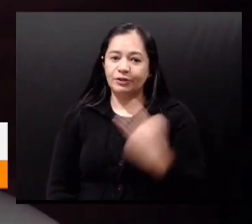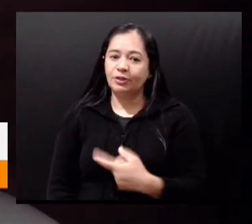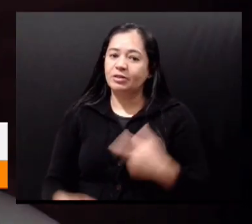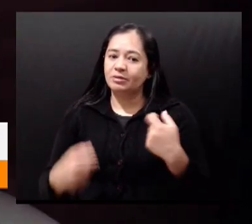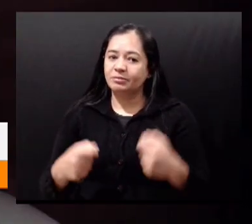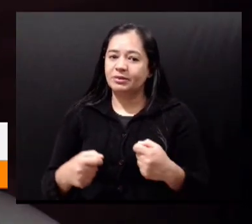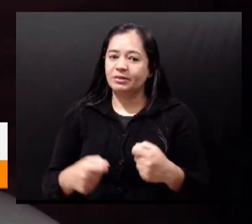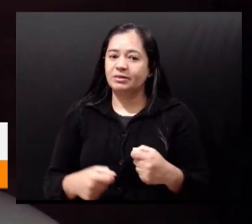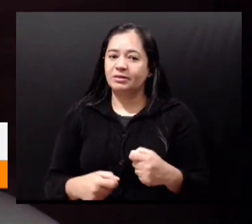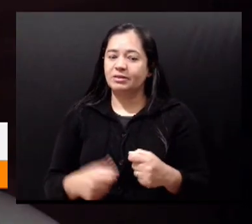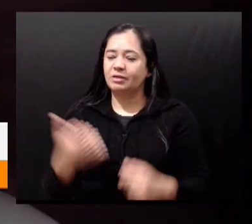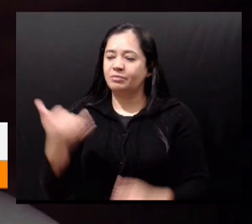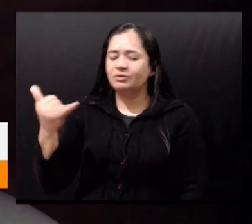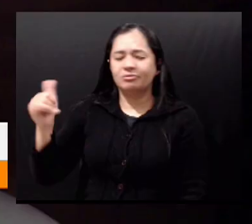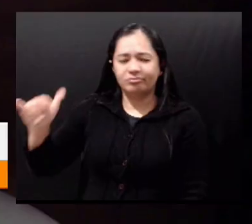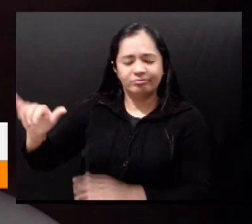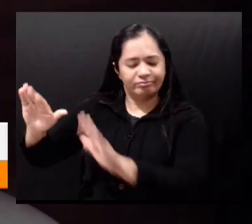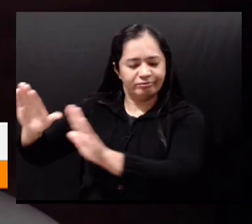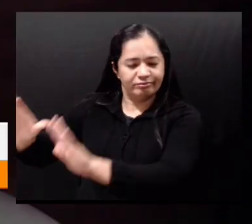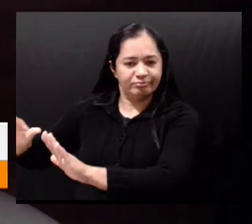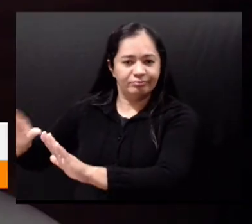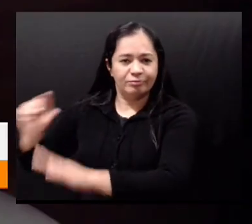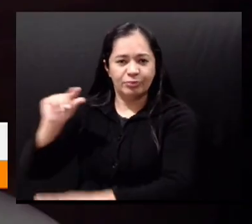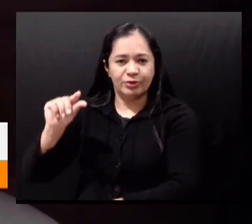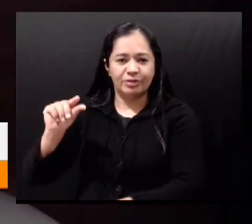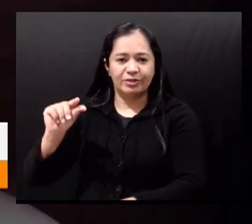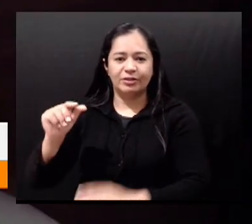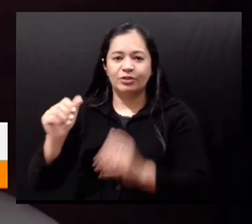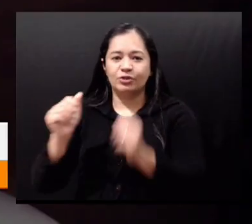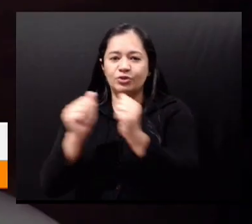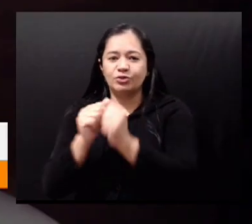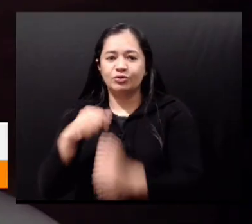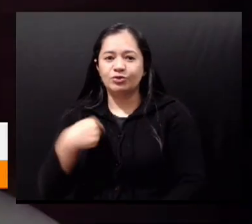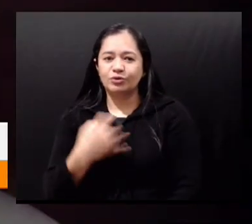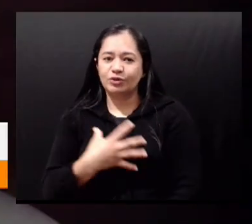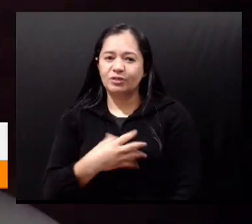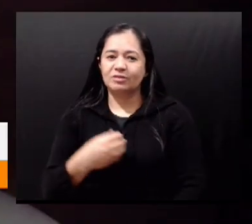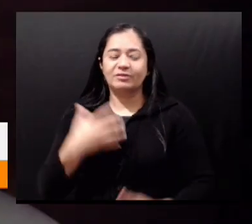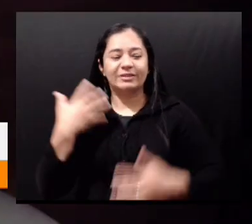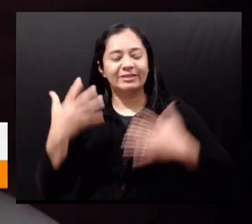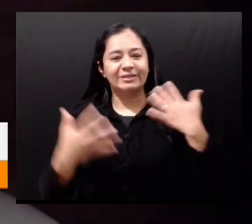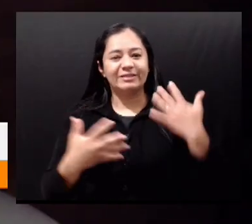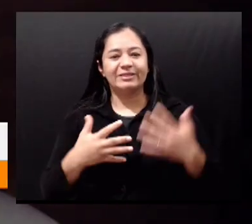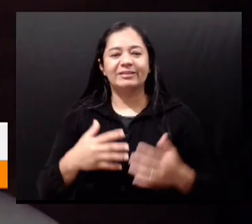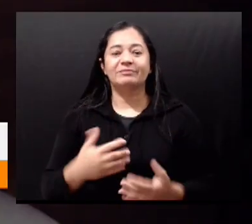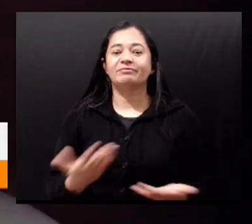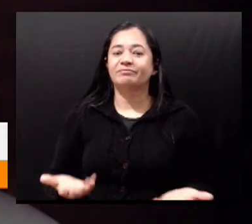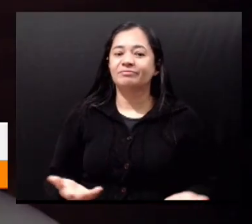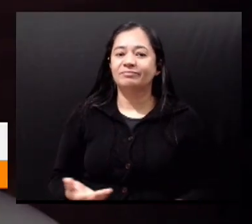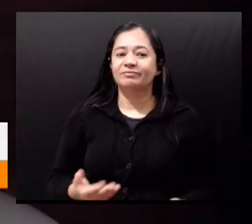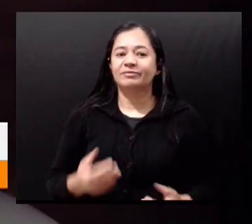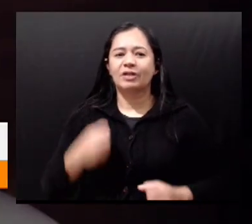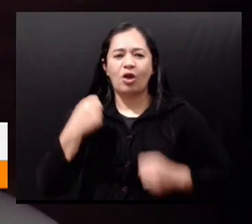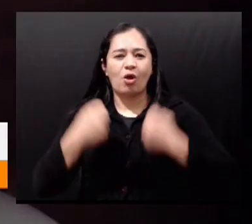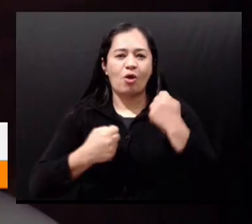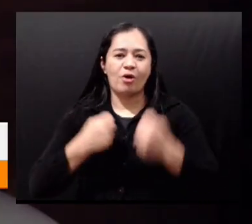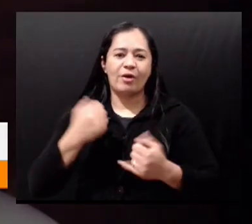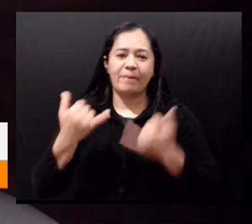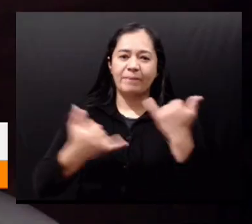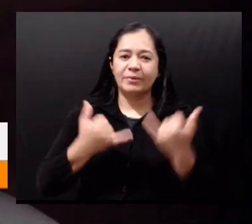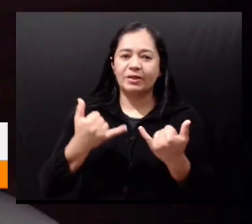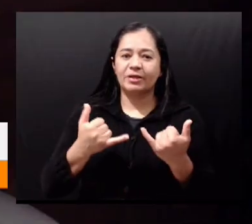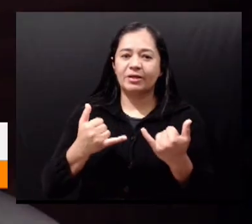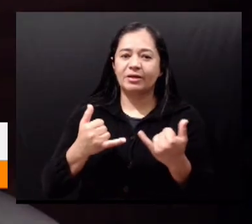de lado, sair com os nossos filhos, fazer atividades artísticas, correr, brincar, olhar para o nosso companheiro